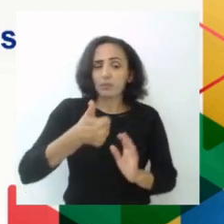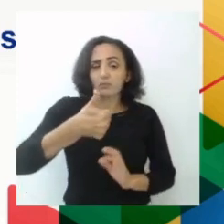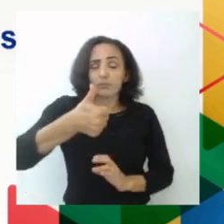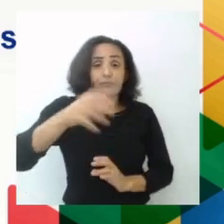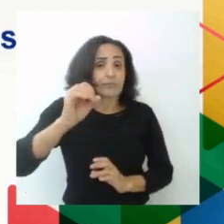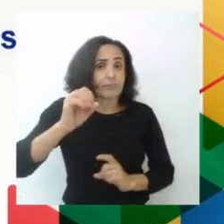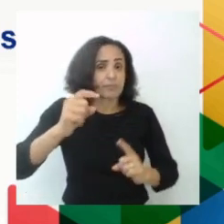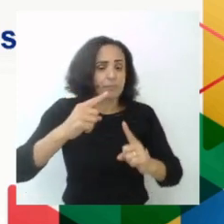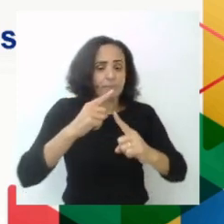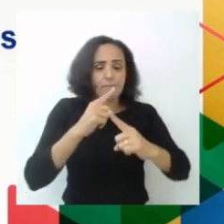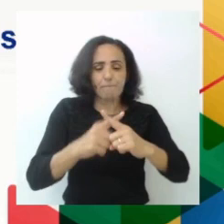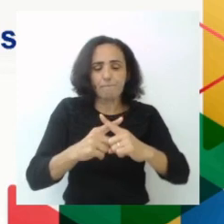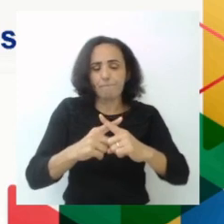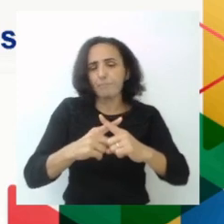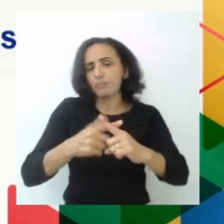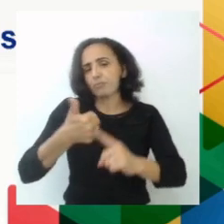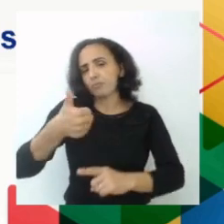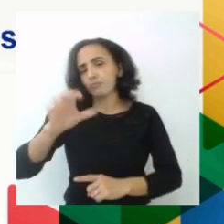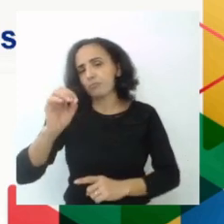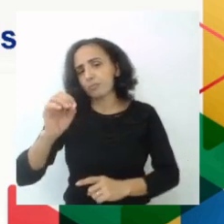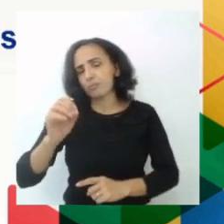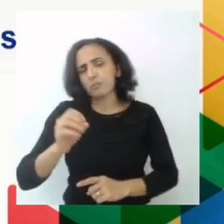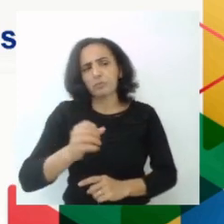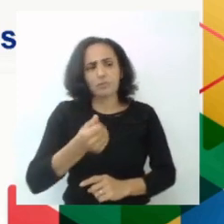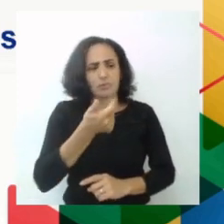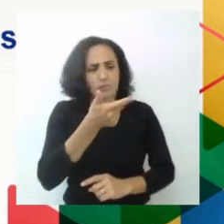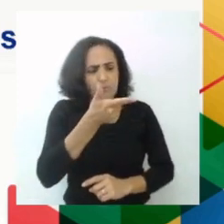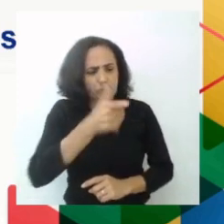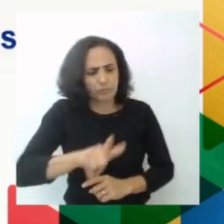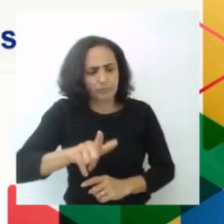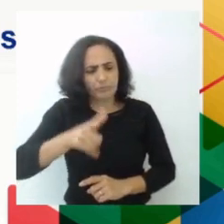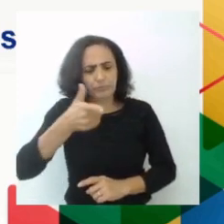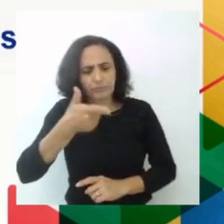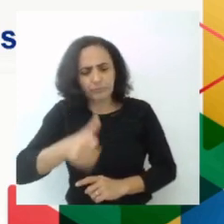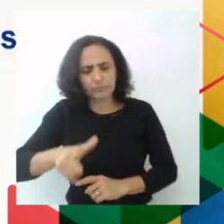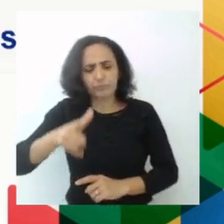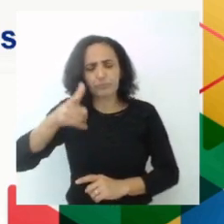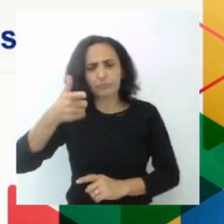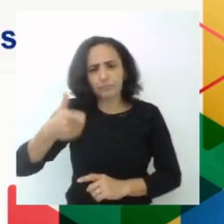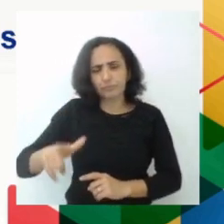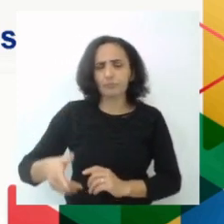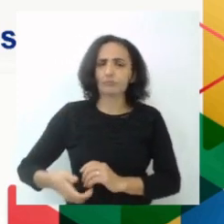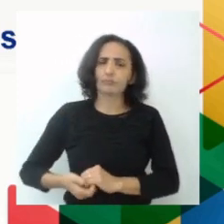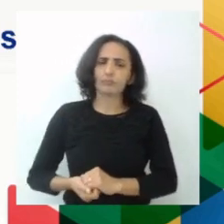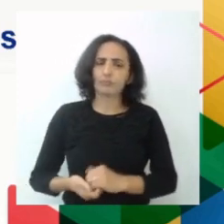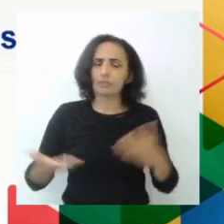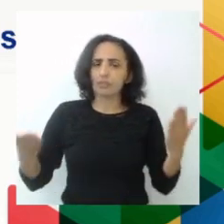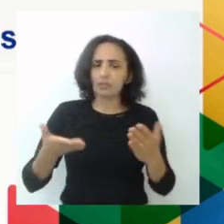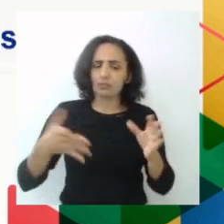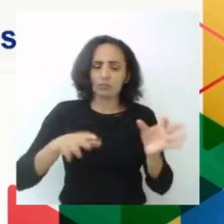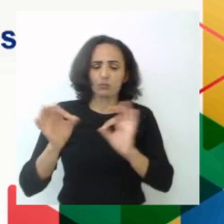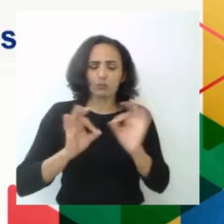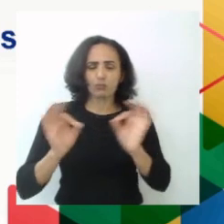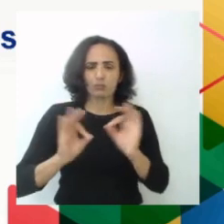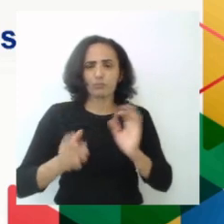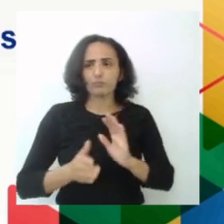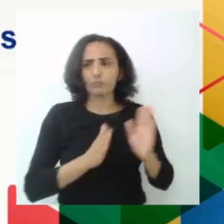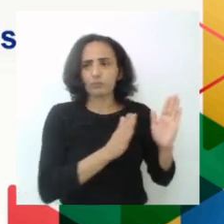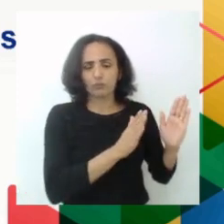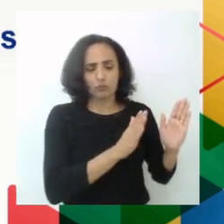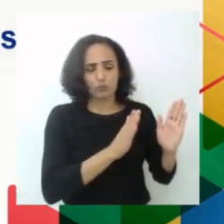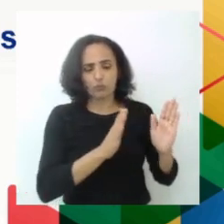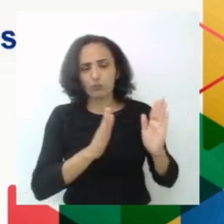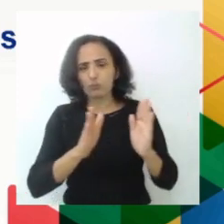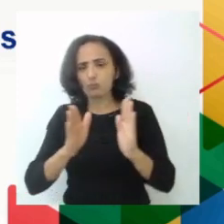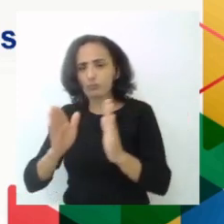por 10. E como eles aparecem 6 vezes, eu tenho que multiplicar por 6. Agora eu vou para as centenas. Esses